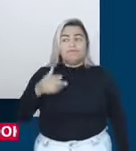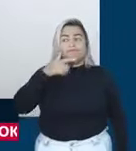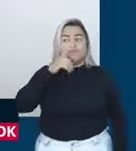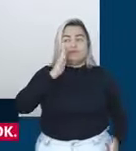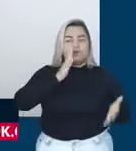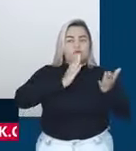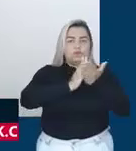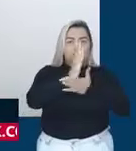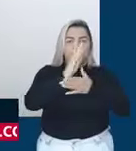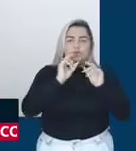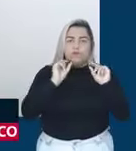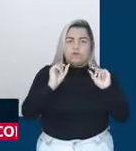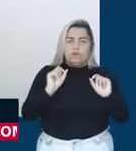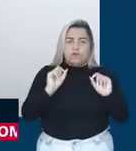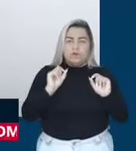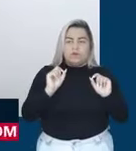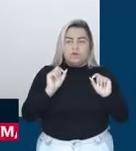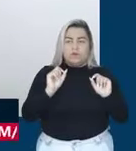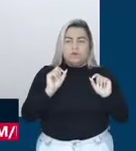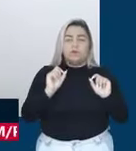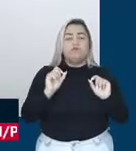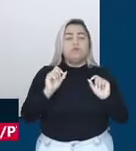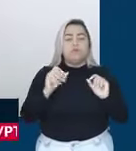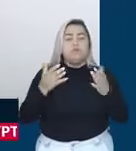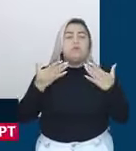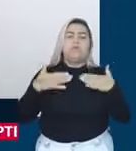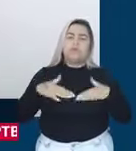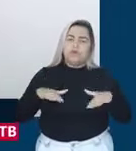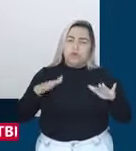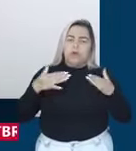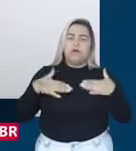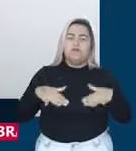aprovada. Nesse aspecto, eu estou muito tranquilo.